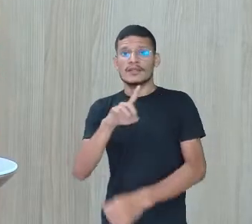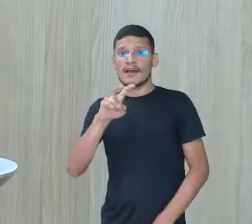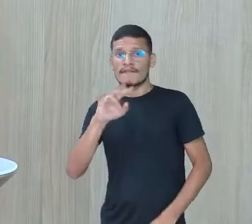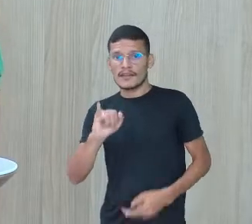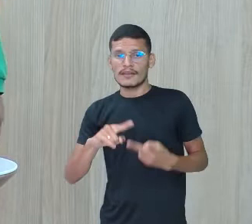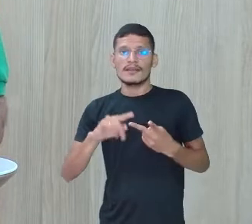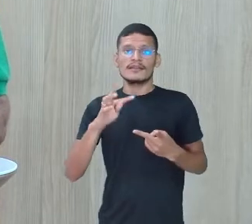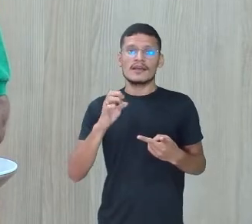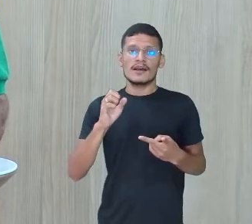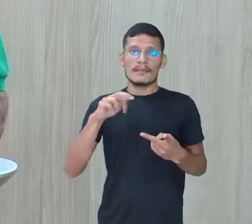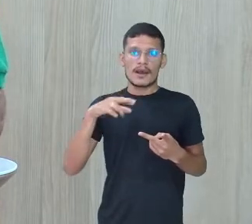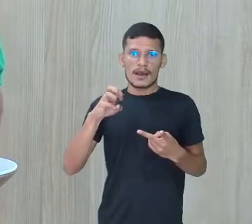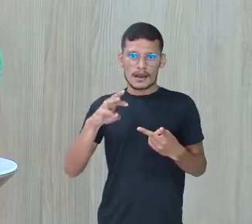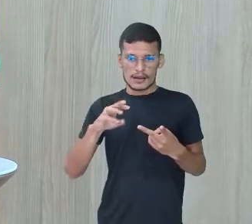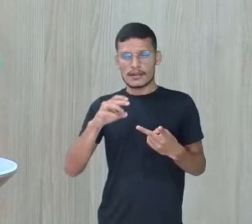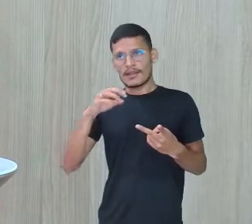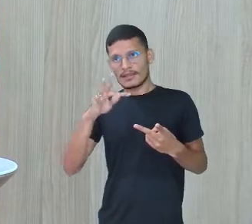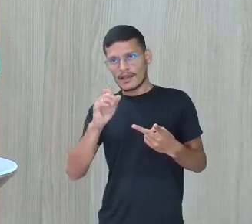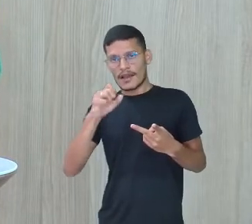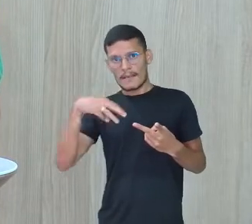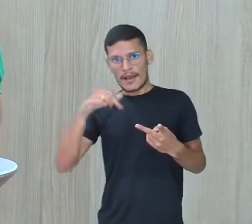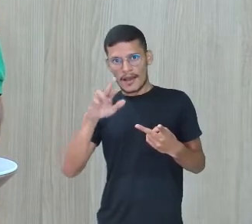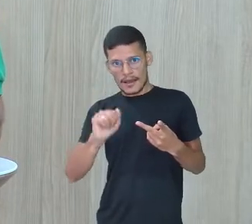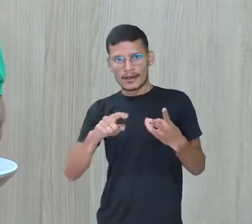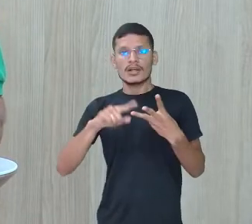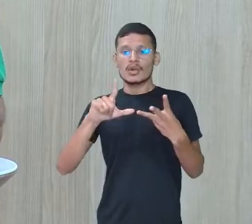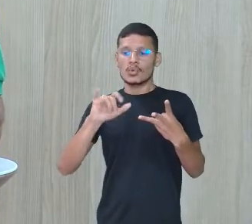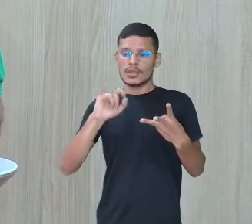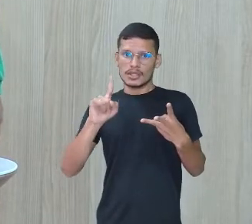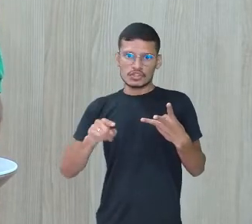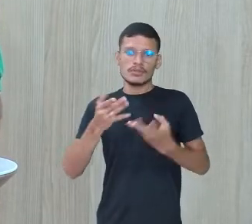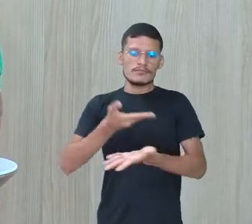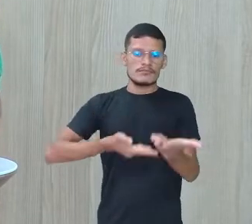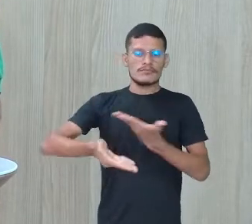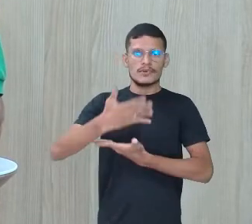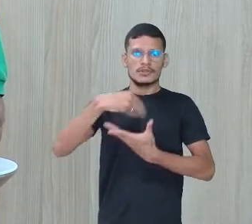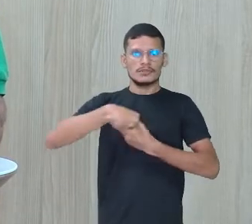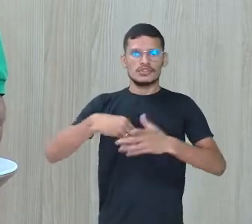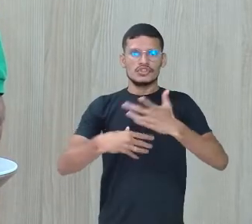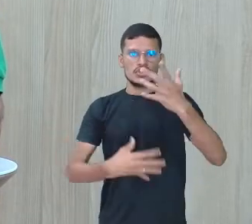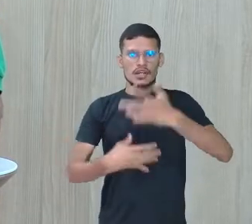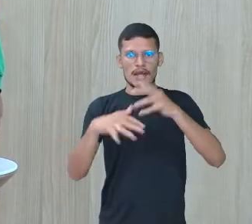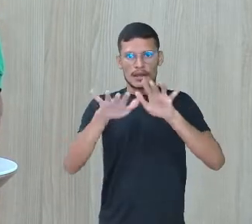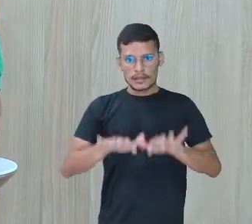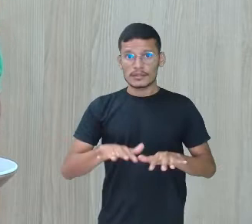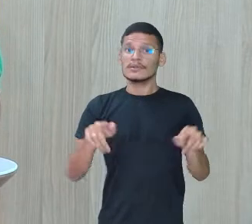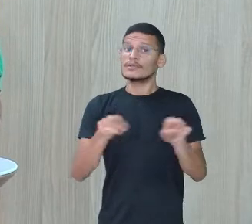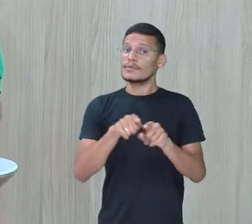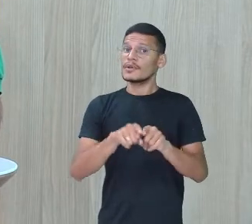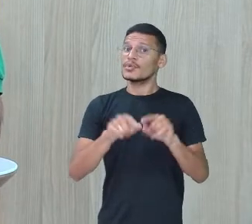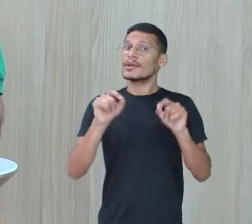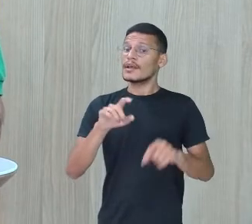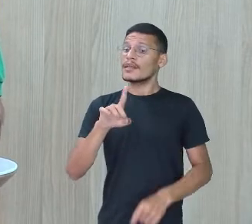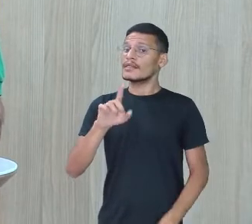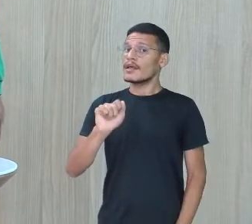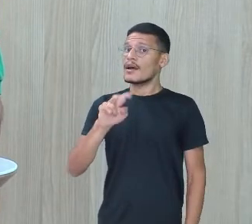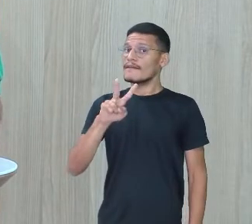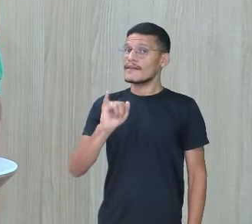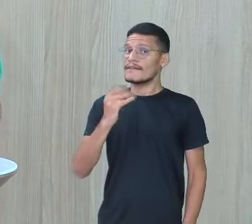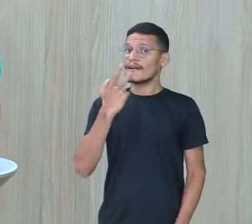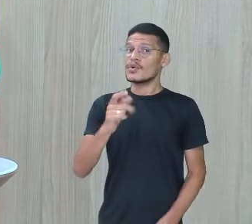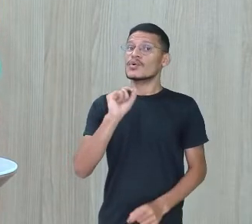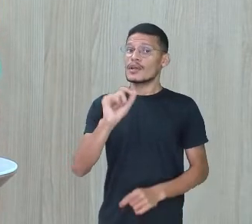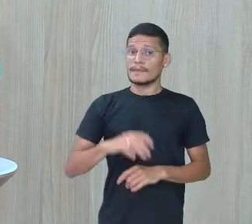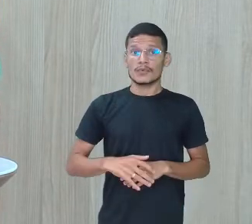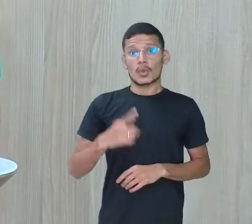Tâmara e para o Luiz, que estavam interagindo aqui conosco no chat. Então, e inclusive o Davi acabou de dizer aqui,